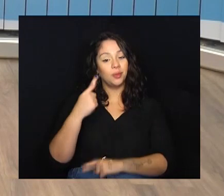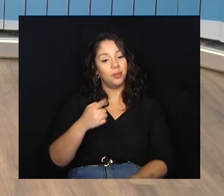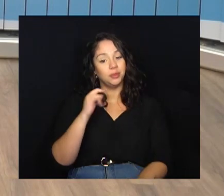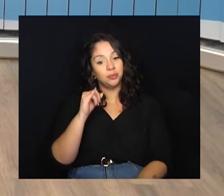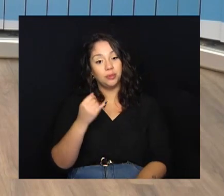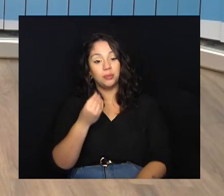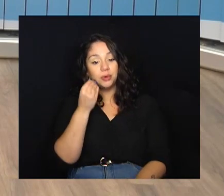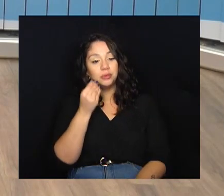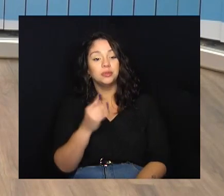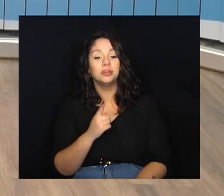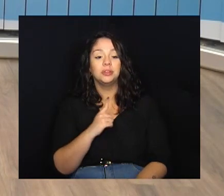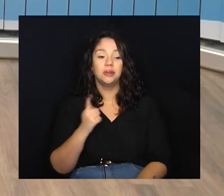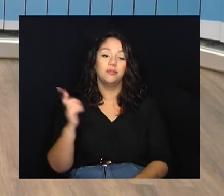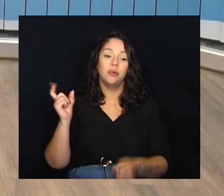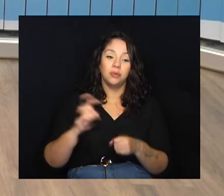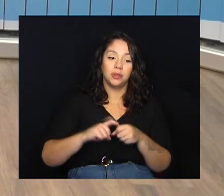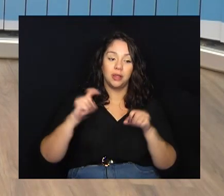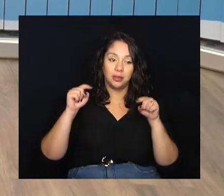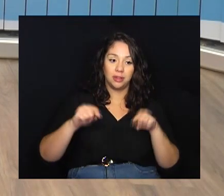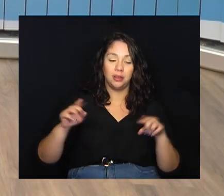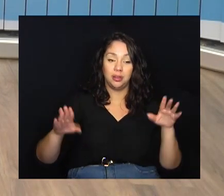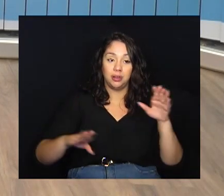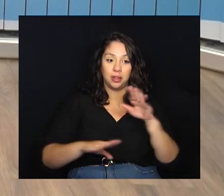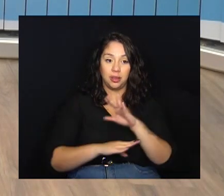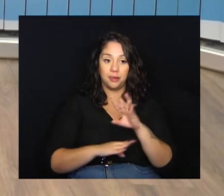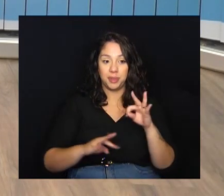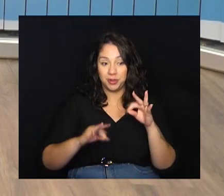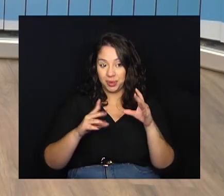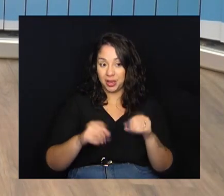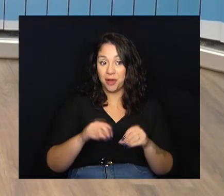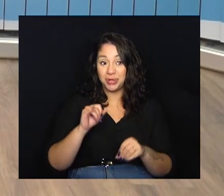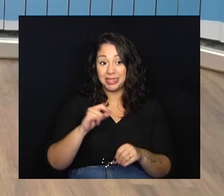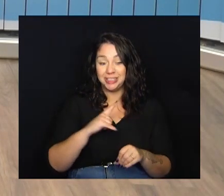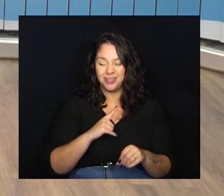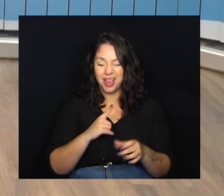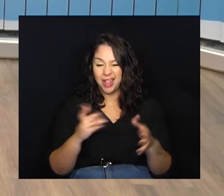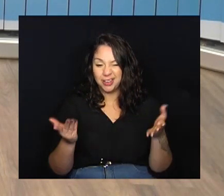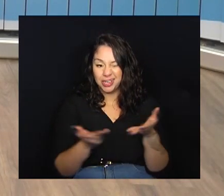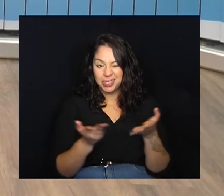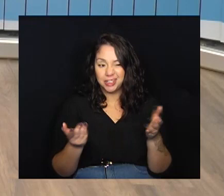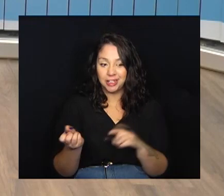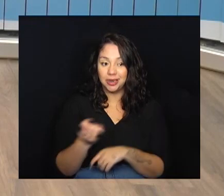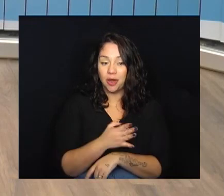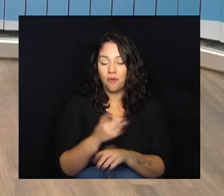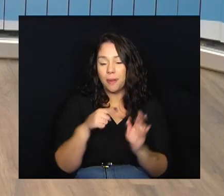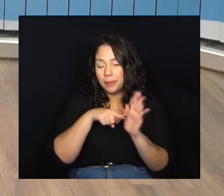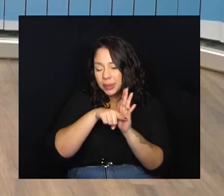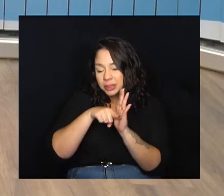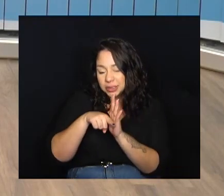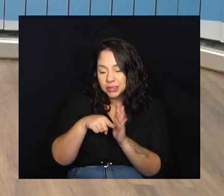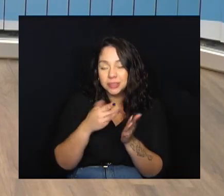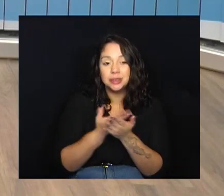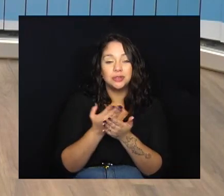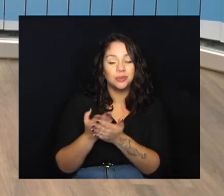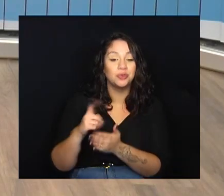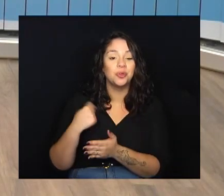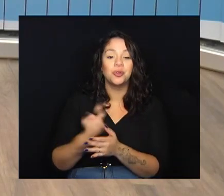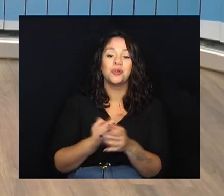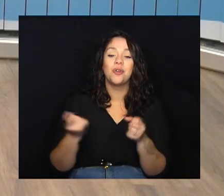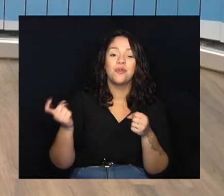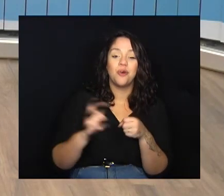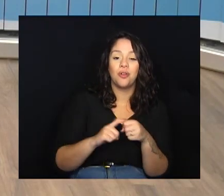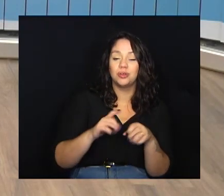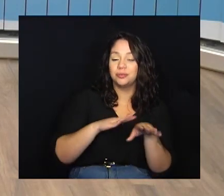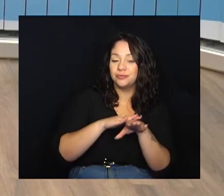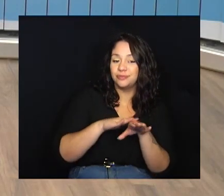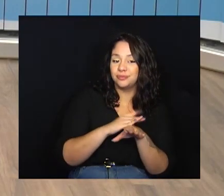para você retornar aqui no nosso Câmara Total se tiver alguma atualização a gente viu alguma pesquisa algum estudo a gente volta a falar para você